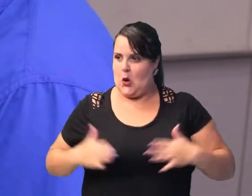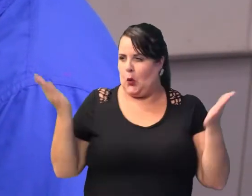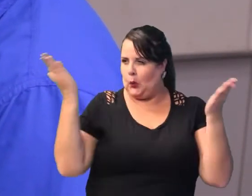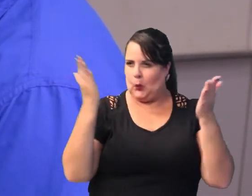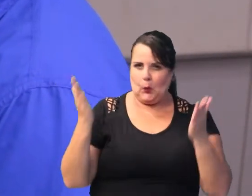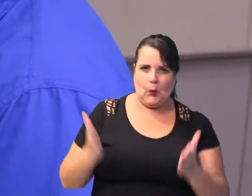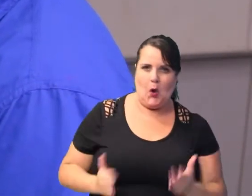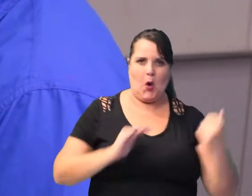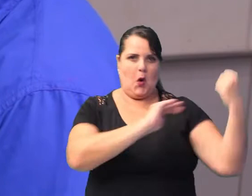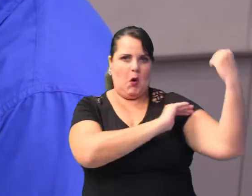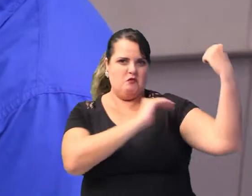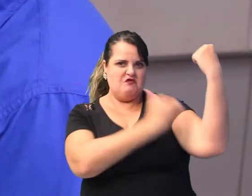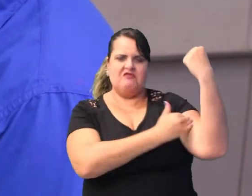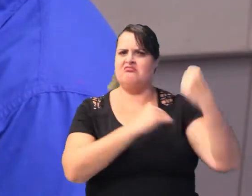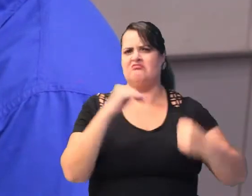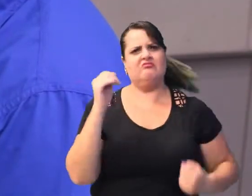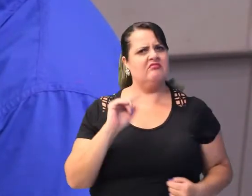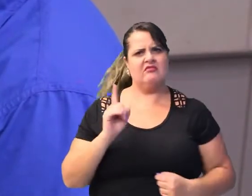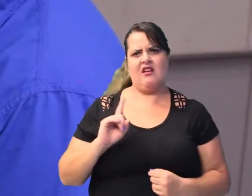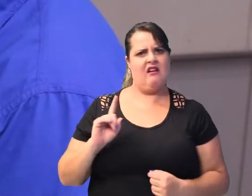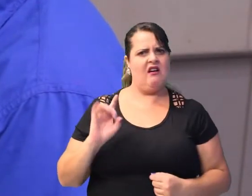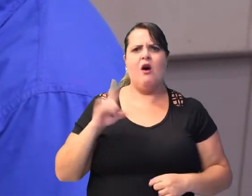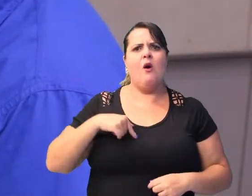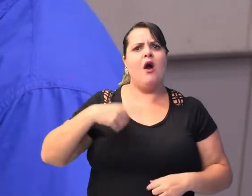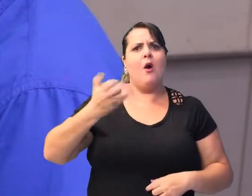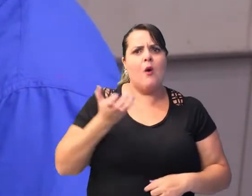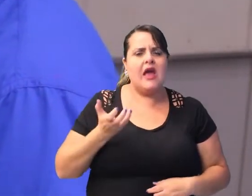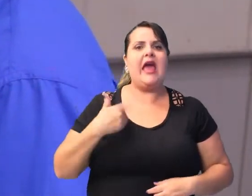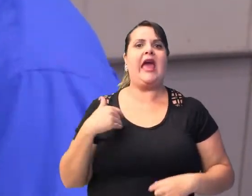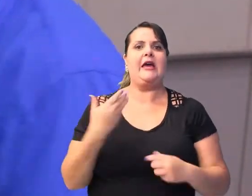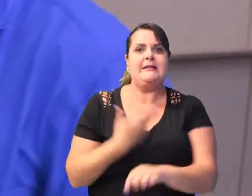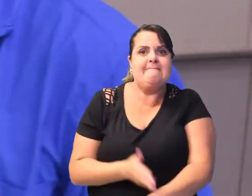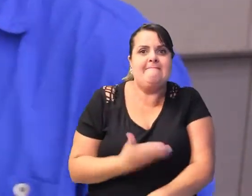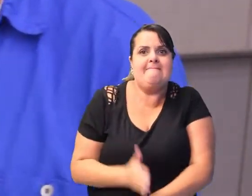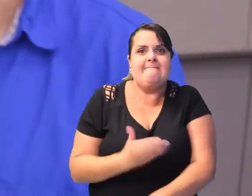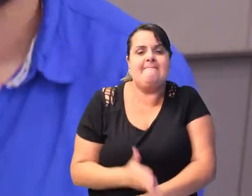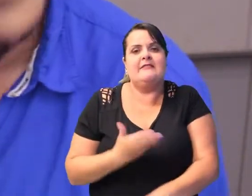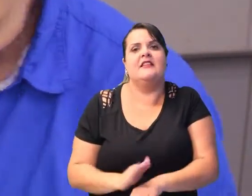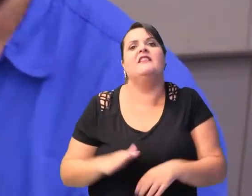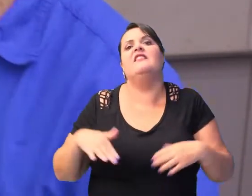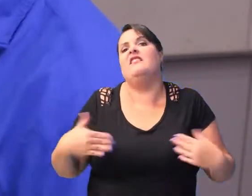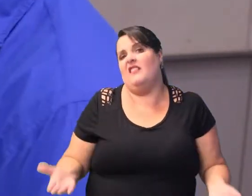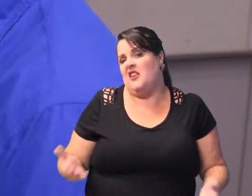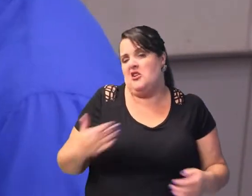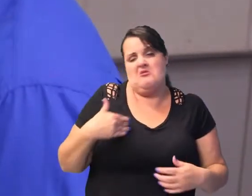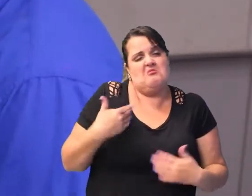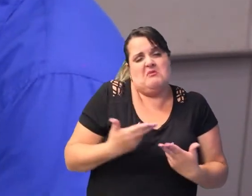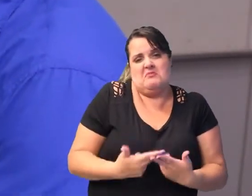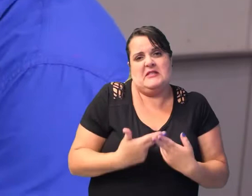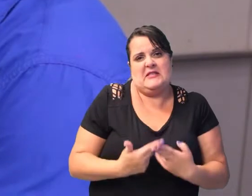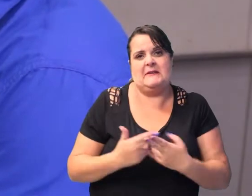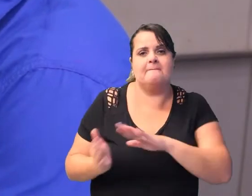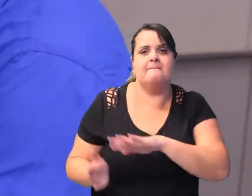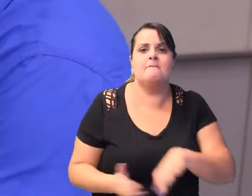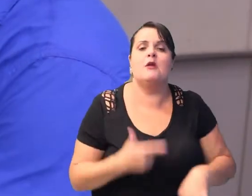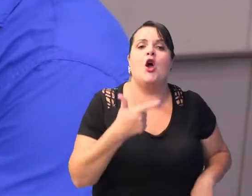eu em eu acho que também faz mesmo mas também os 20 com meia-entrada já o tributo não vão faltar